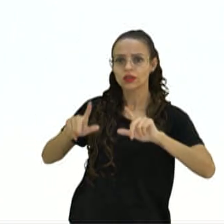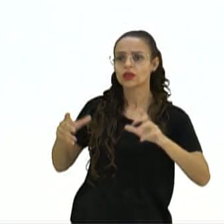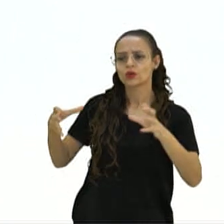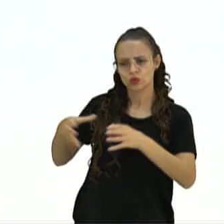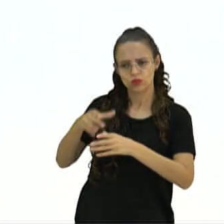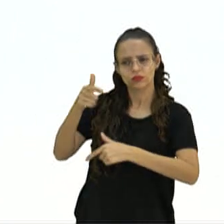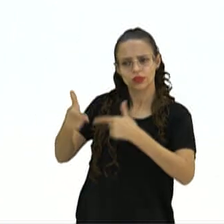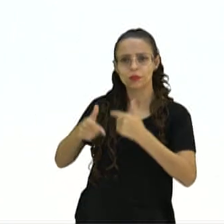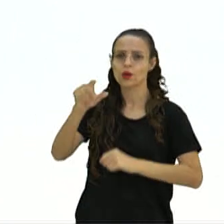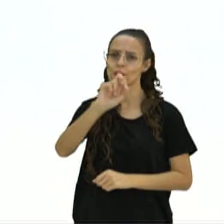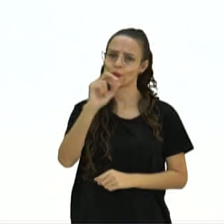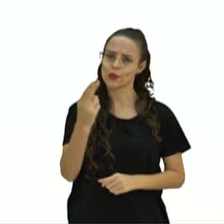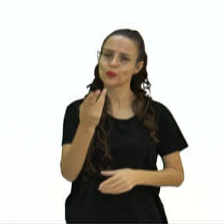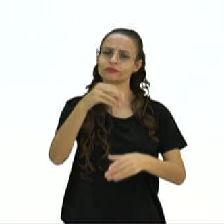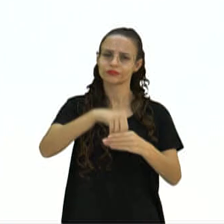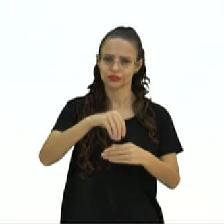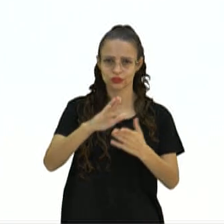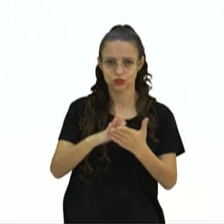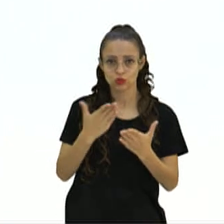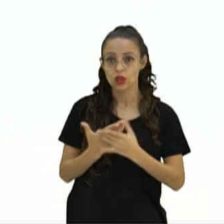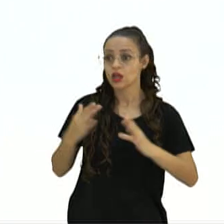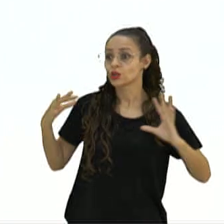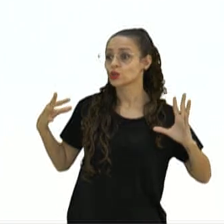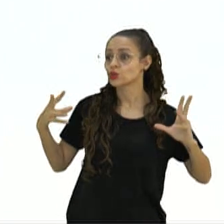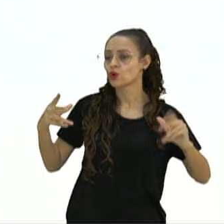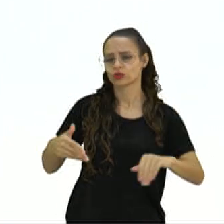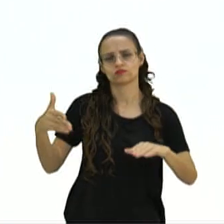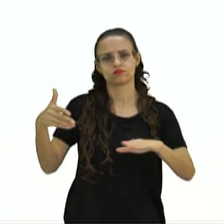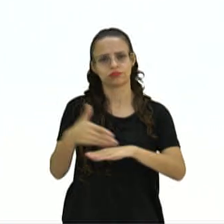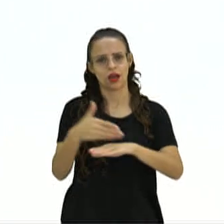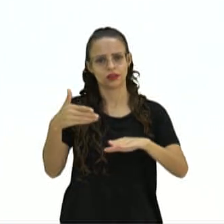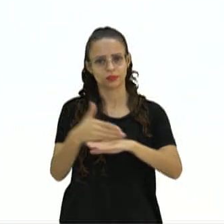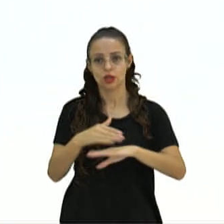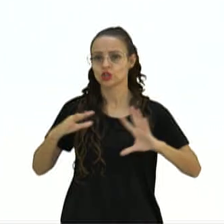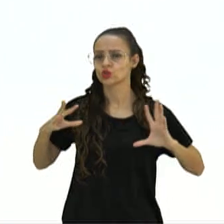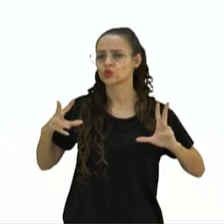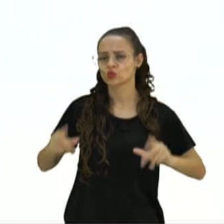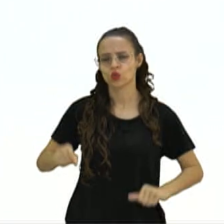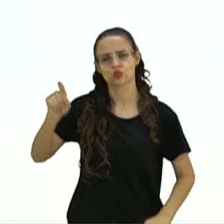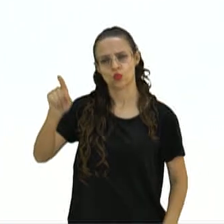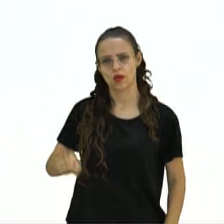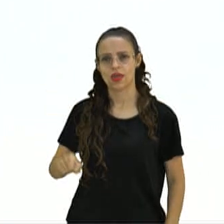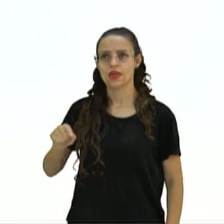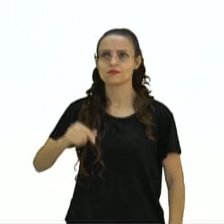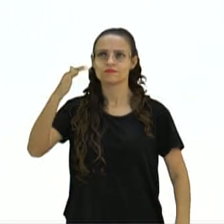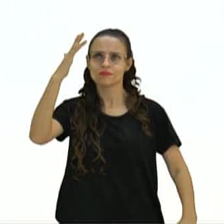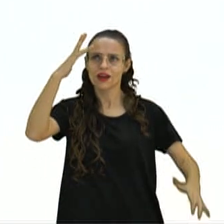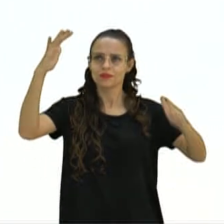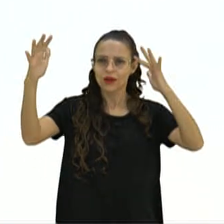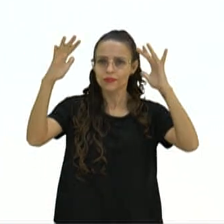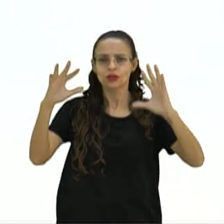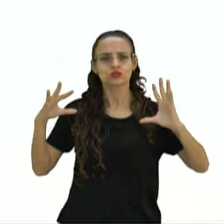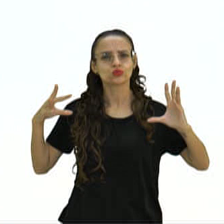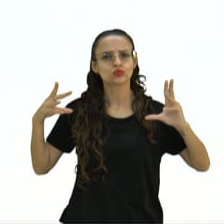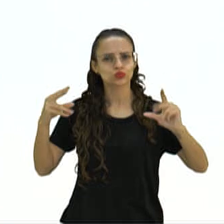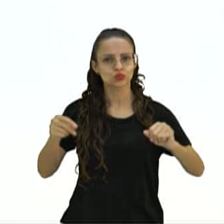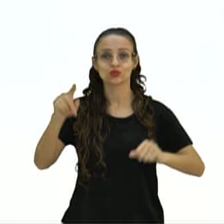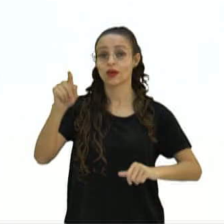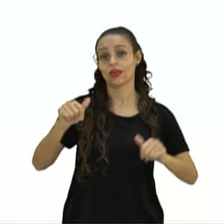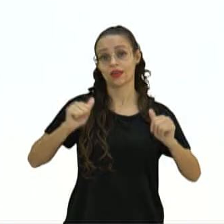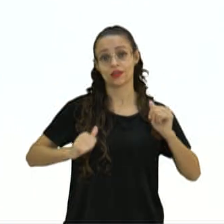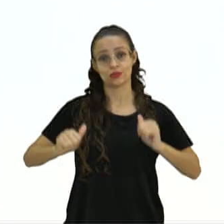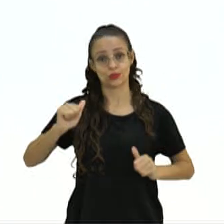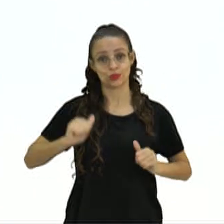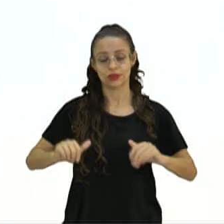ou dentro da escola, né? Onde todos jogam, todos são fazedores da situação imaginária, ou seja, todos são atores,